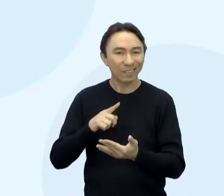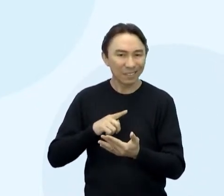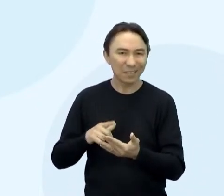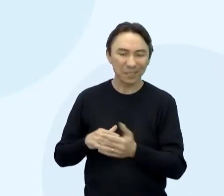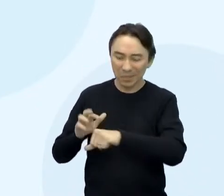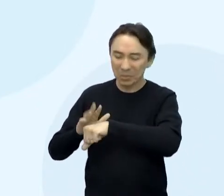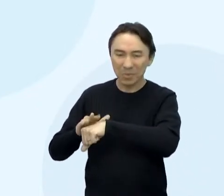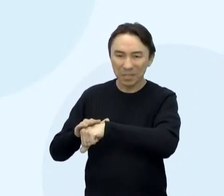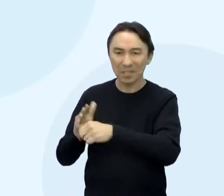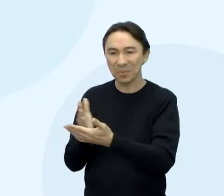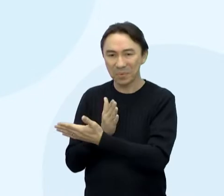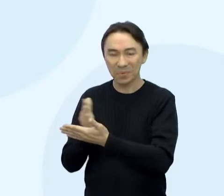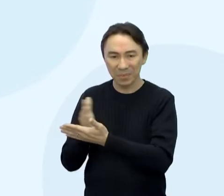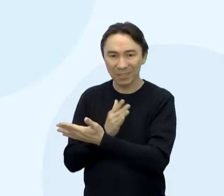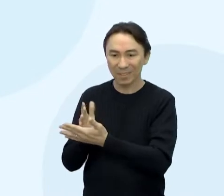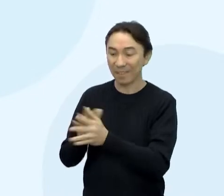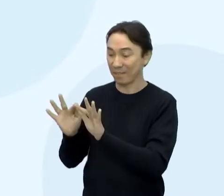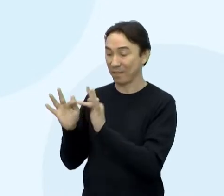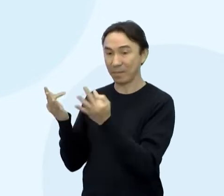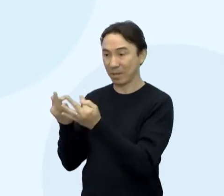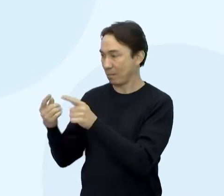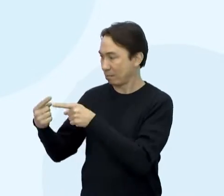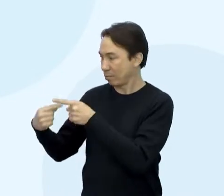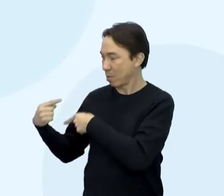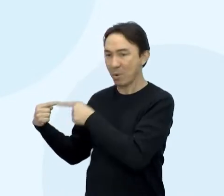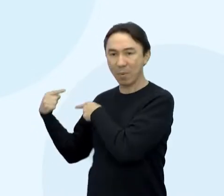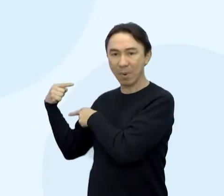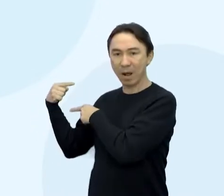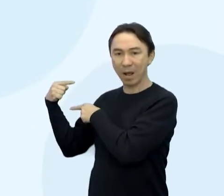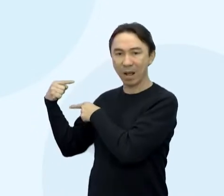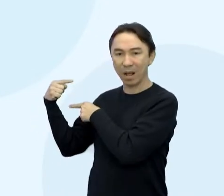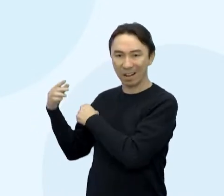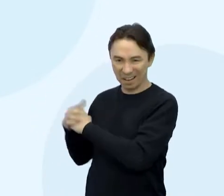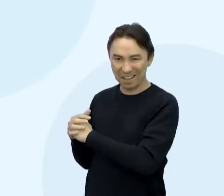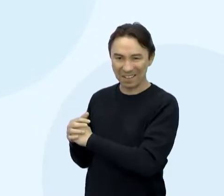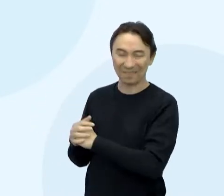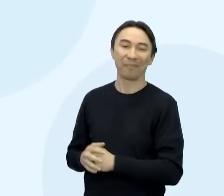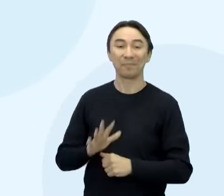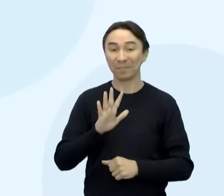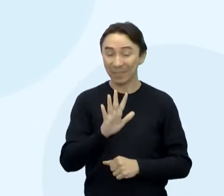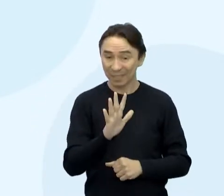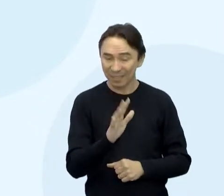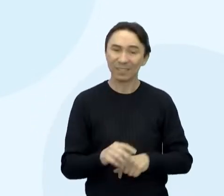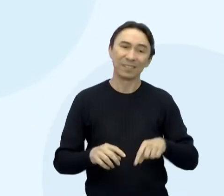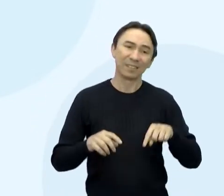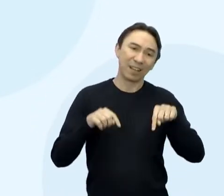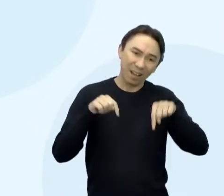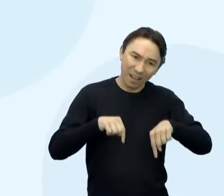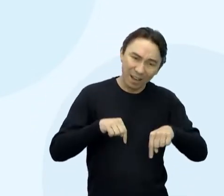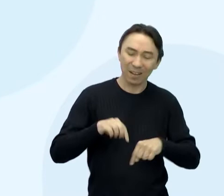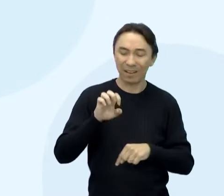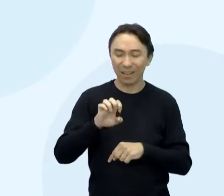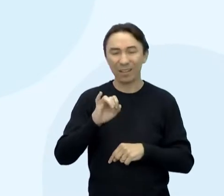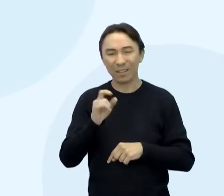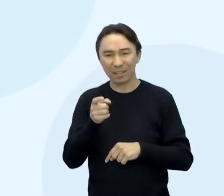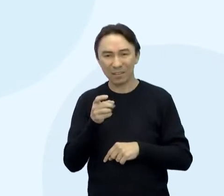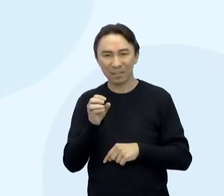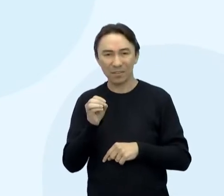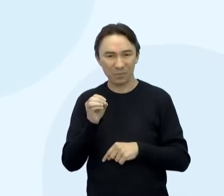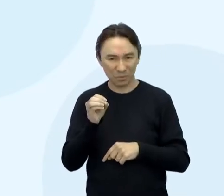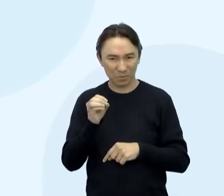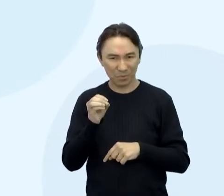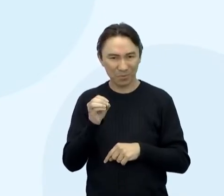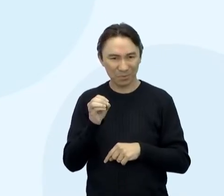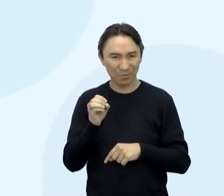real, os nossos eixos estruturantes, né, que fazem parte não só da nossa aula, como também de todo o